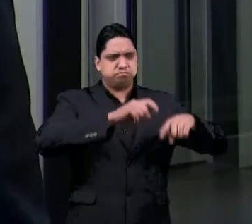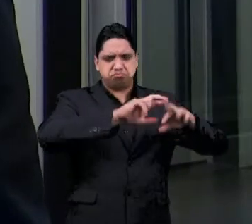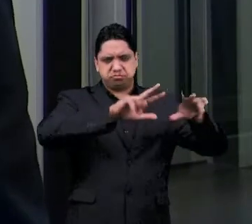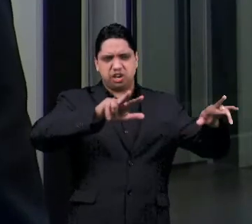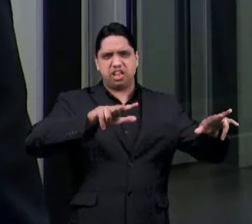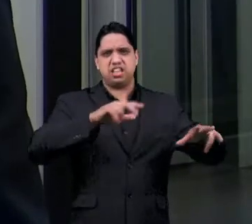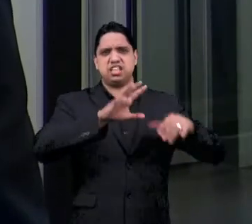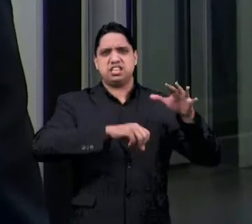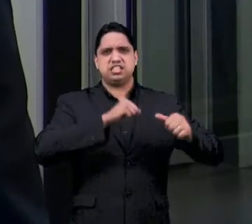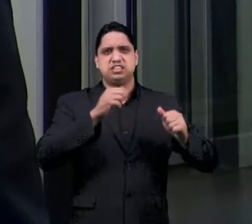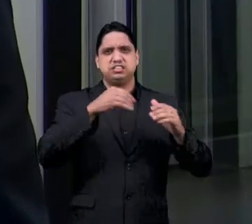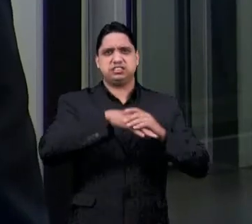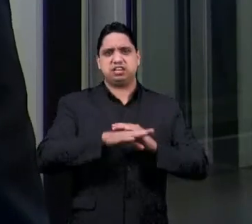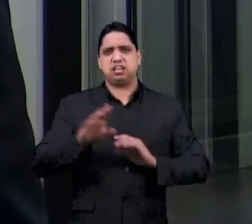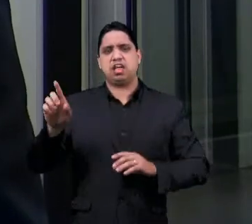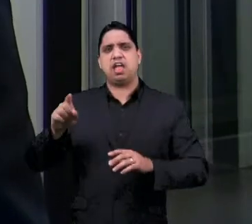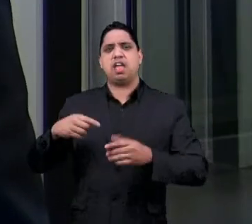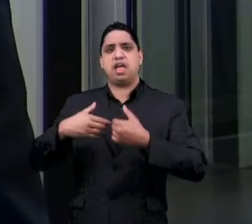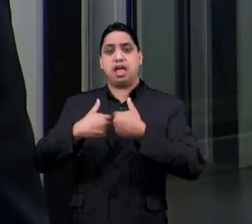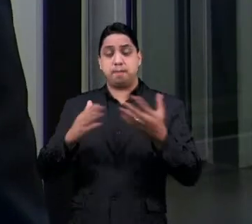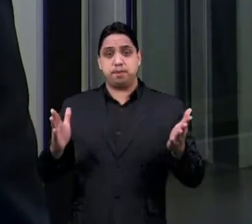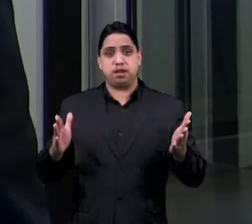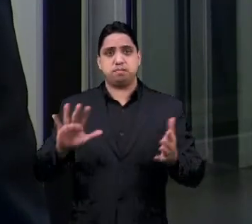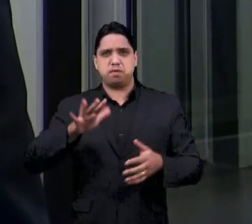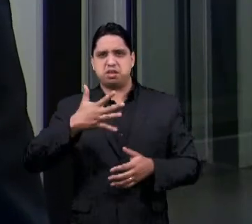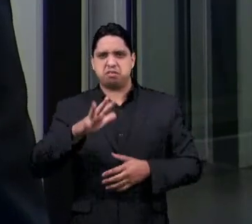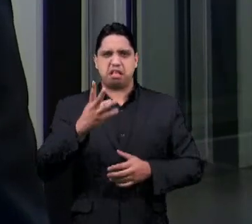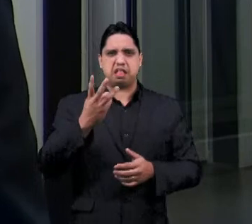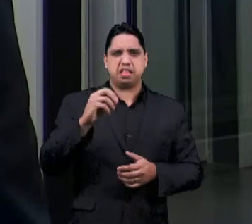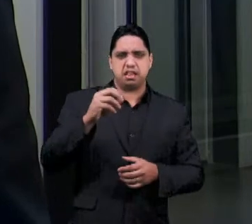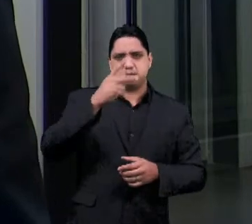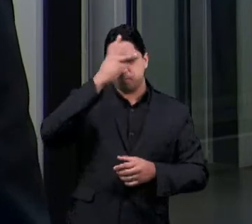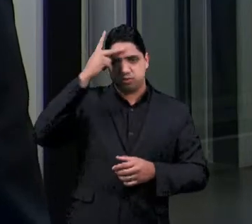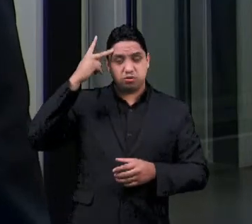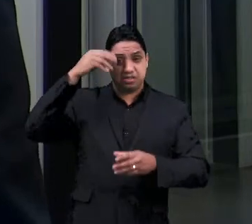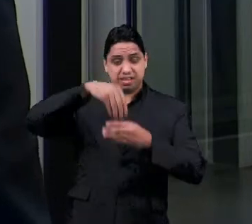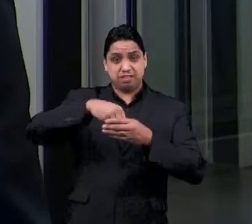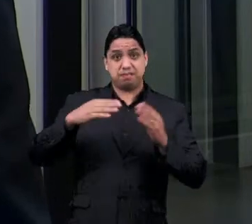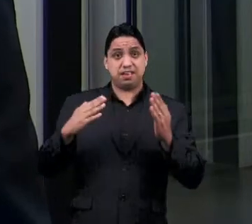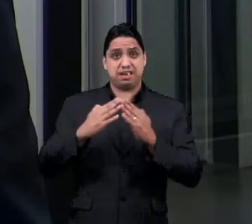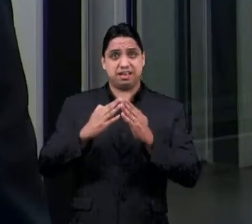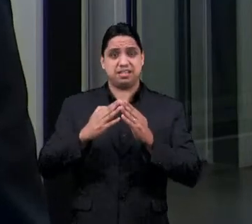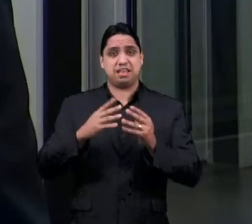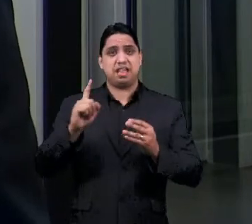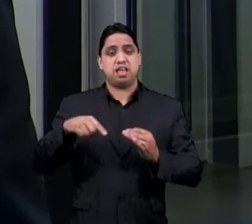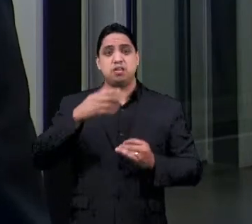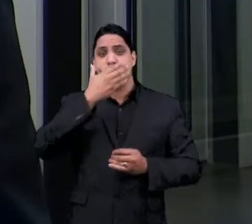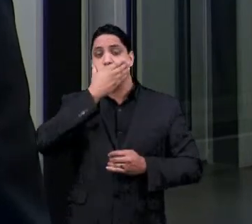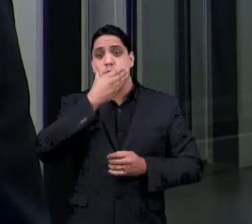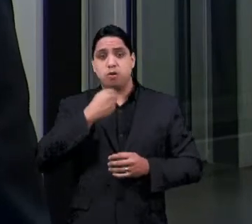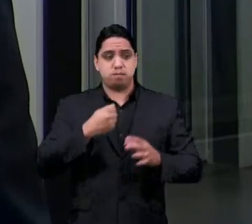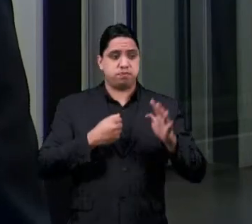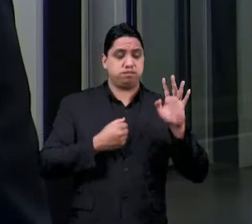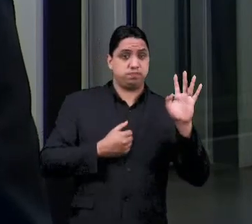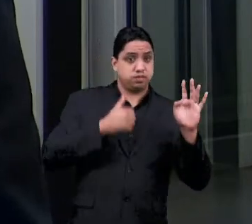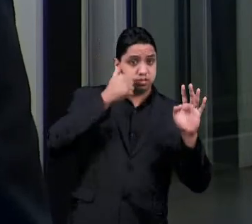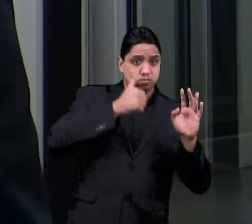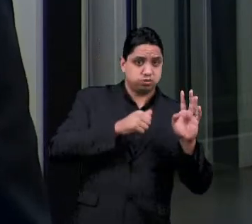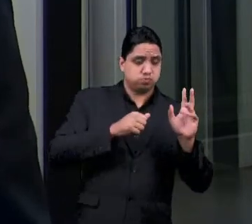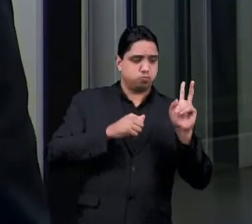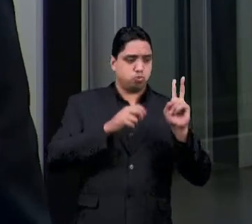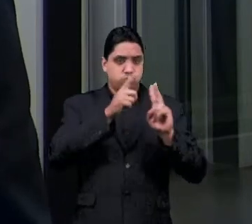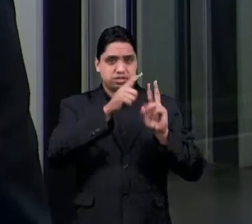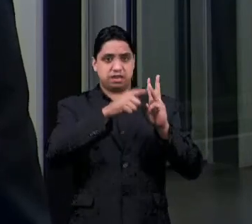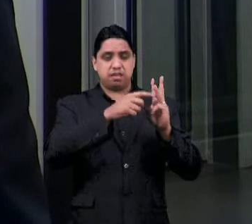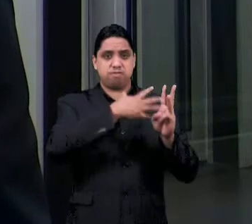com 30 e poucas pessoas e um trabalho numa casa com... Era um irmão, a esposa e 4 filhas.